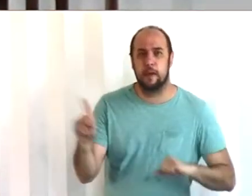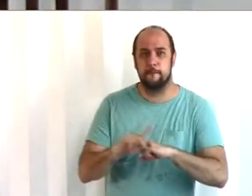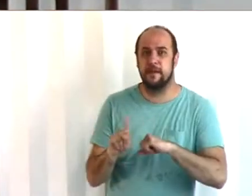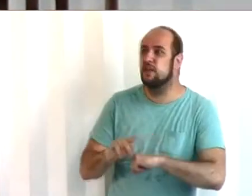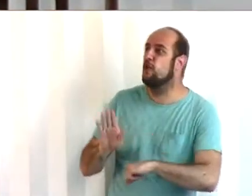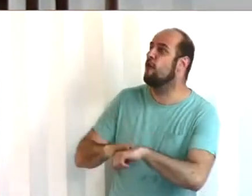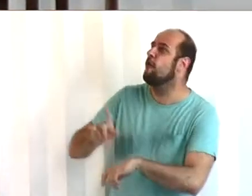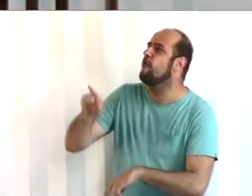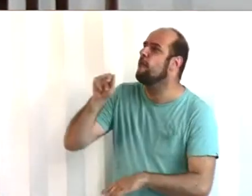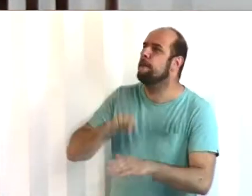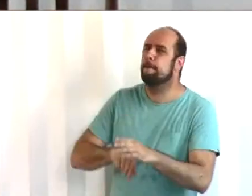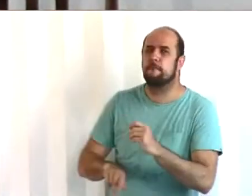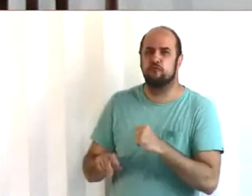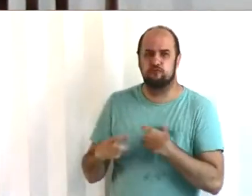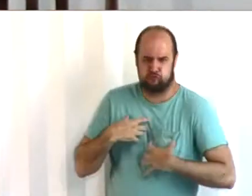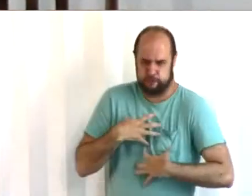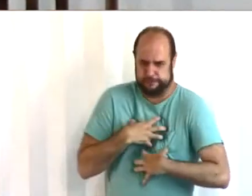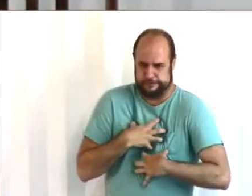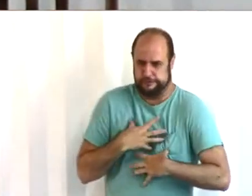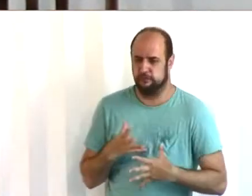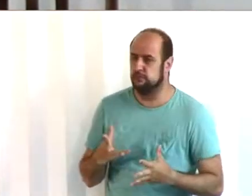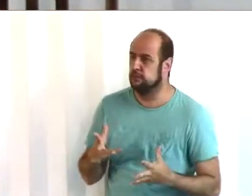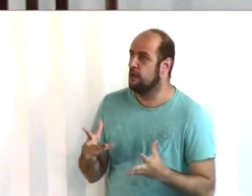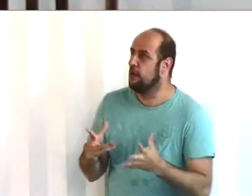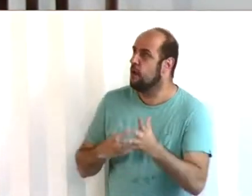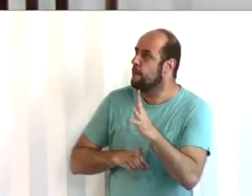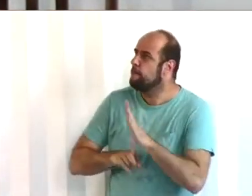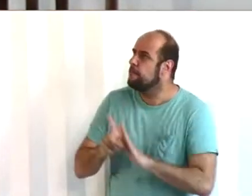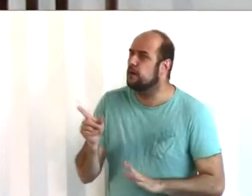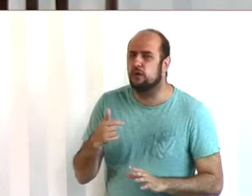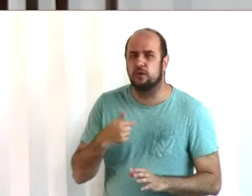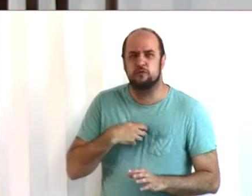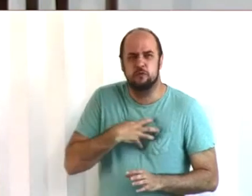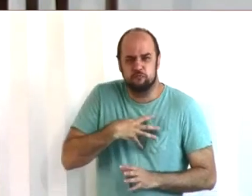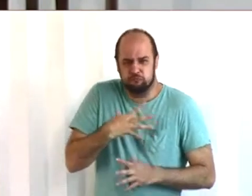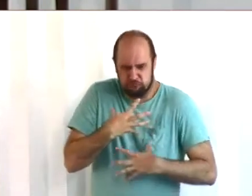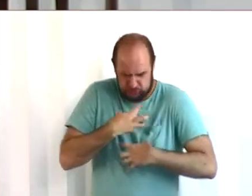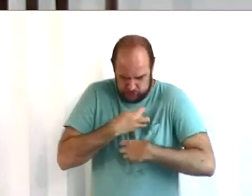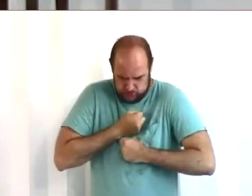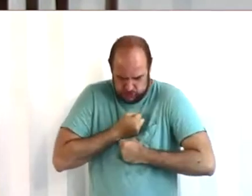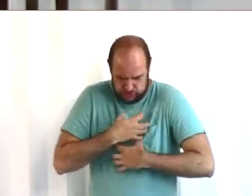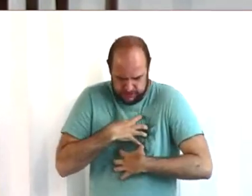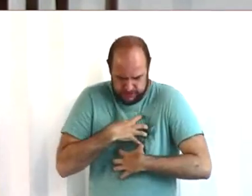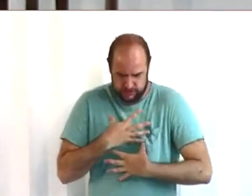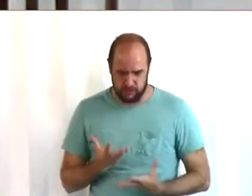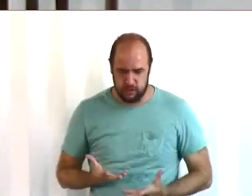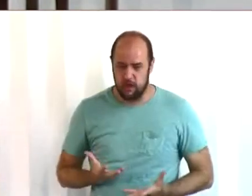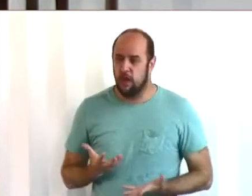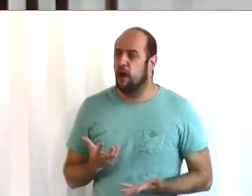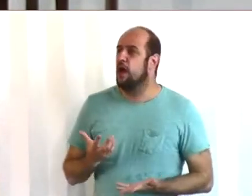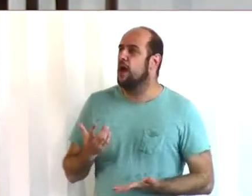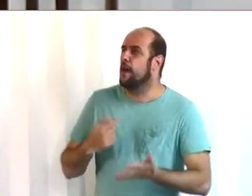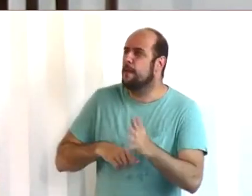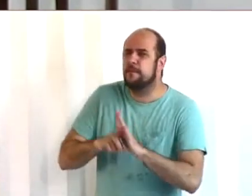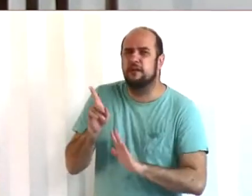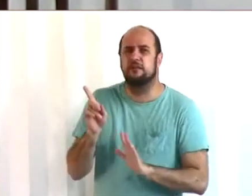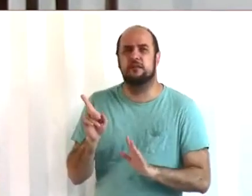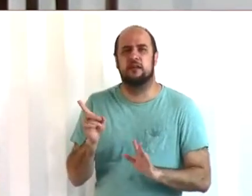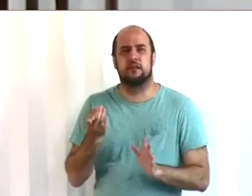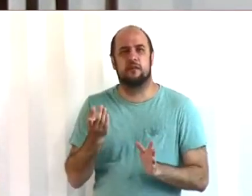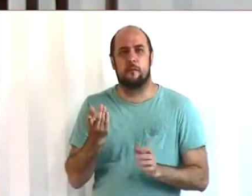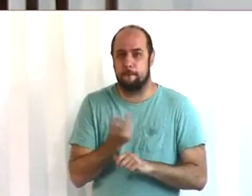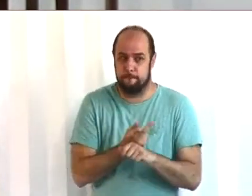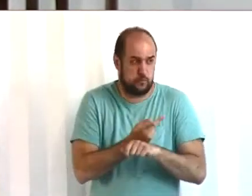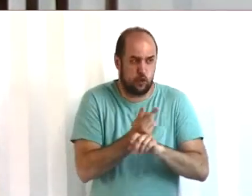Pedro, dentro do seu constrangimento pessoal, dentro da sua contrição pessoal, não só de quem